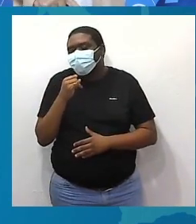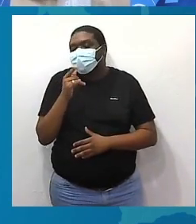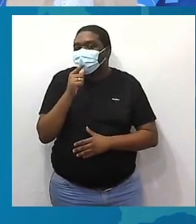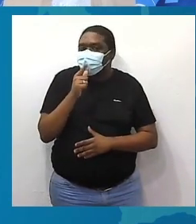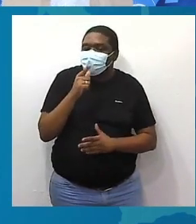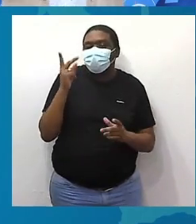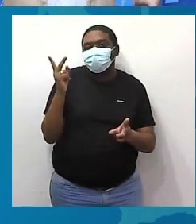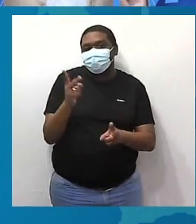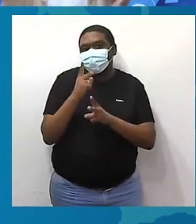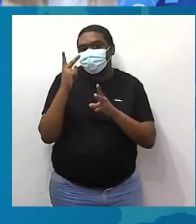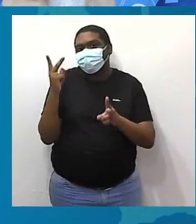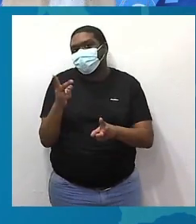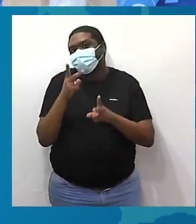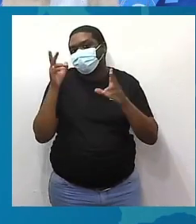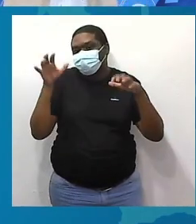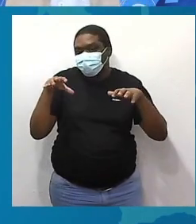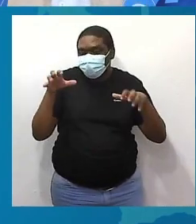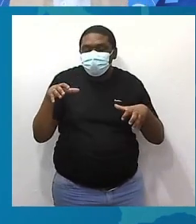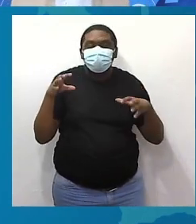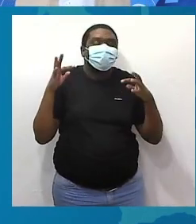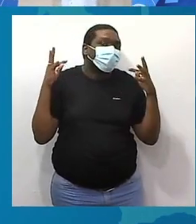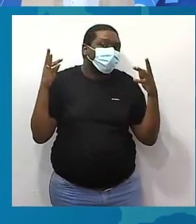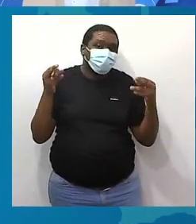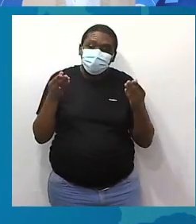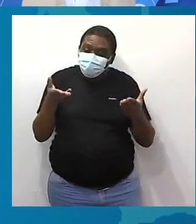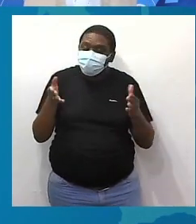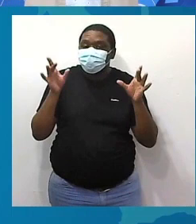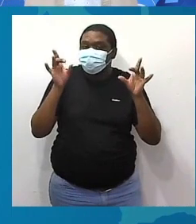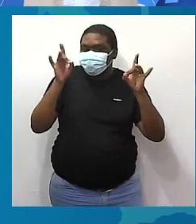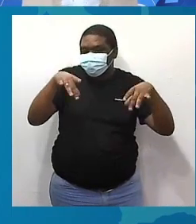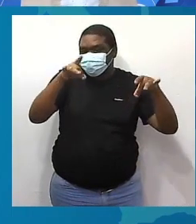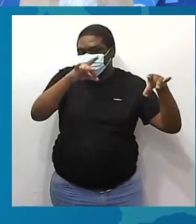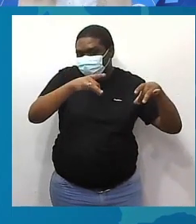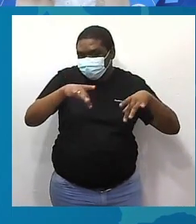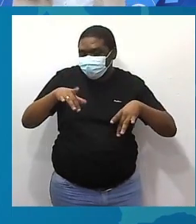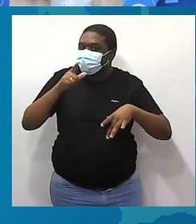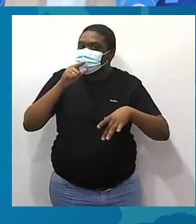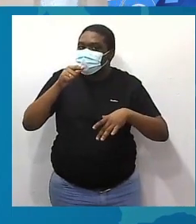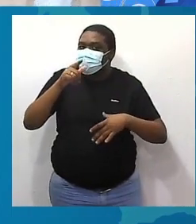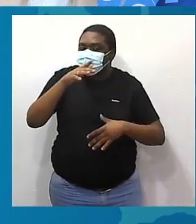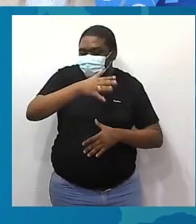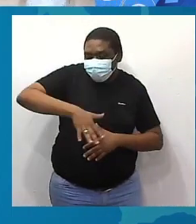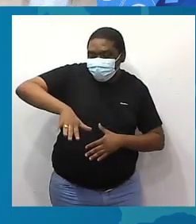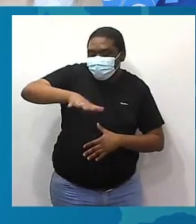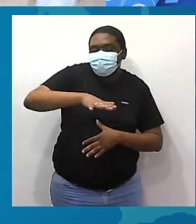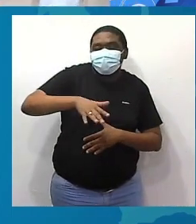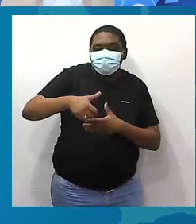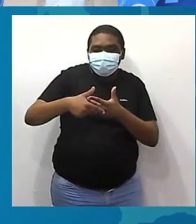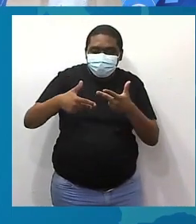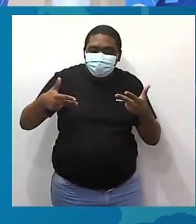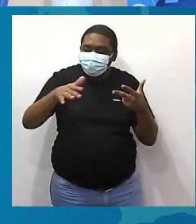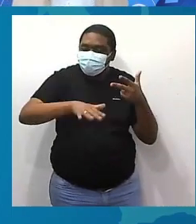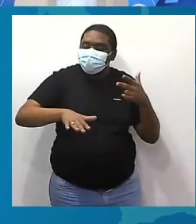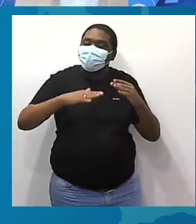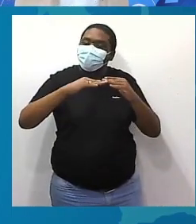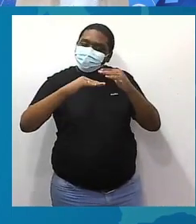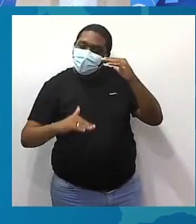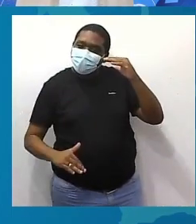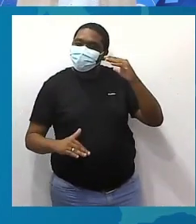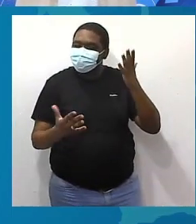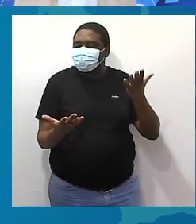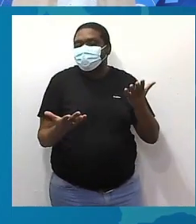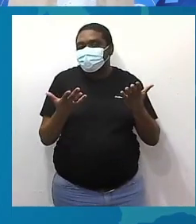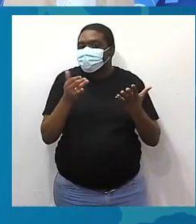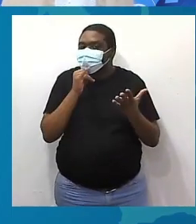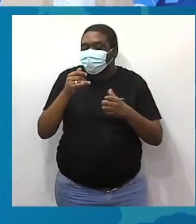do vento, da chuva, que são ali, ó, depositados nas áreas que são mais baixas, né? O desgaste, na realidade, de uma rocha,